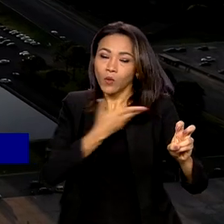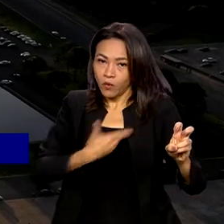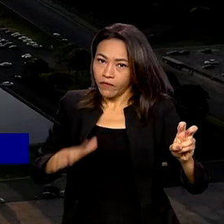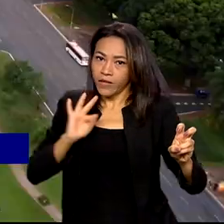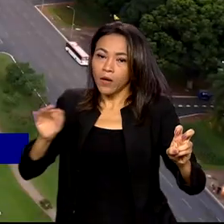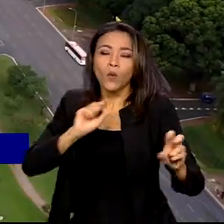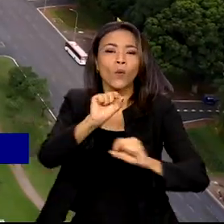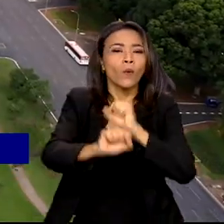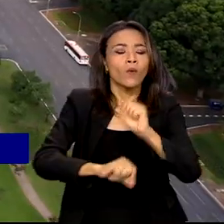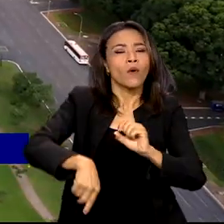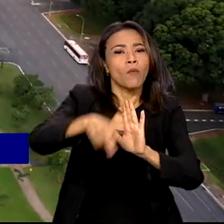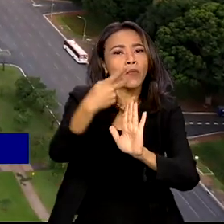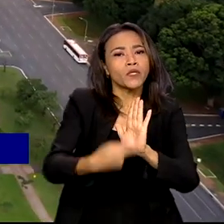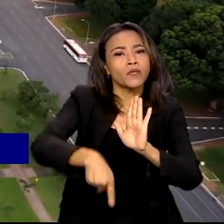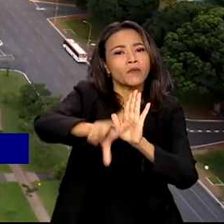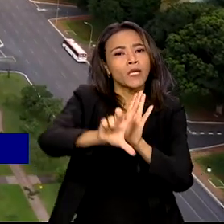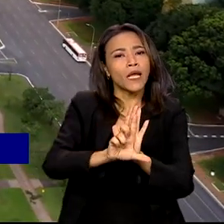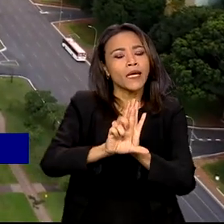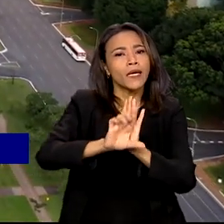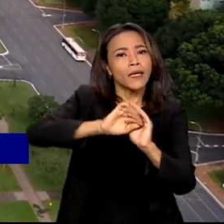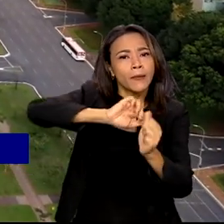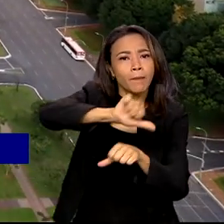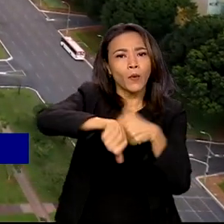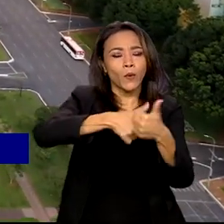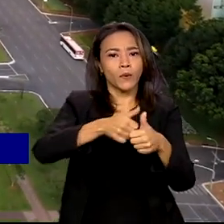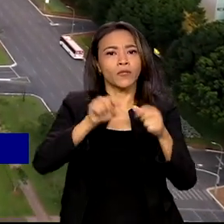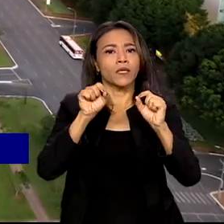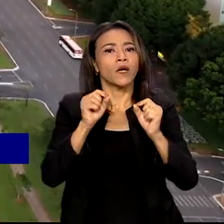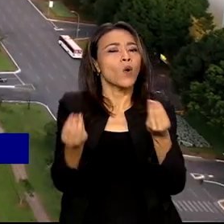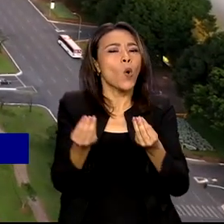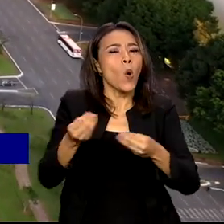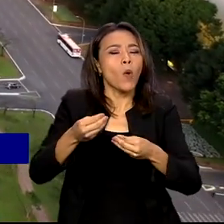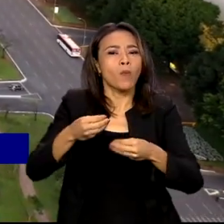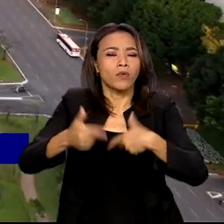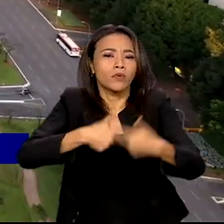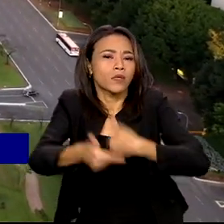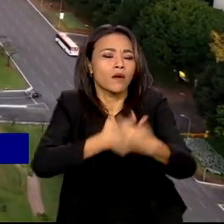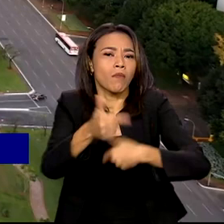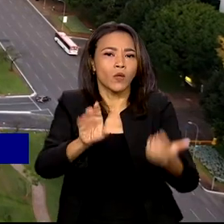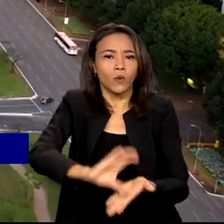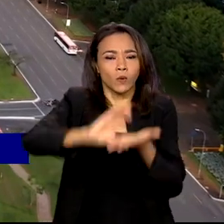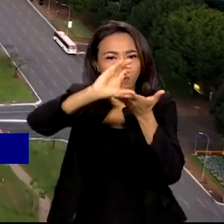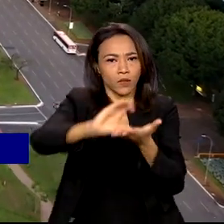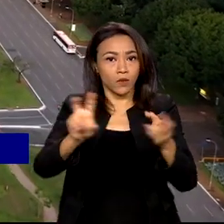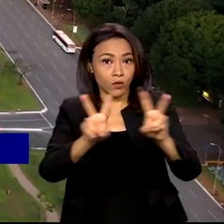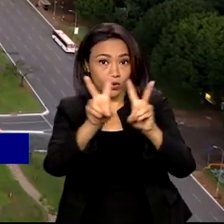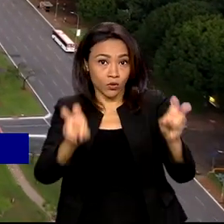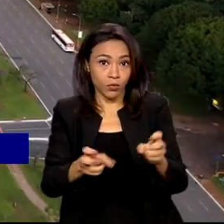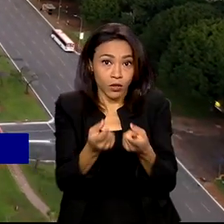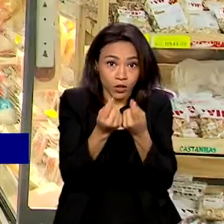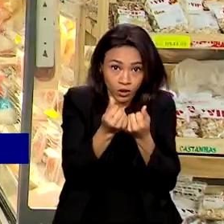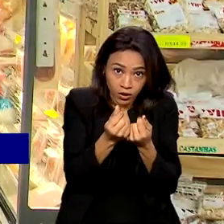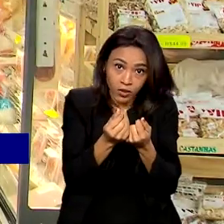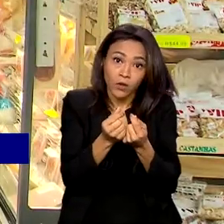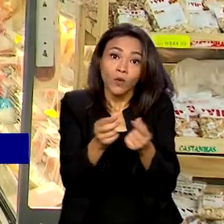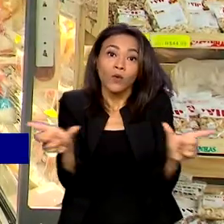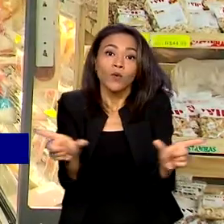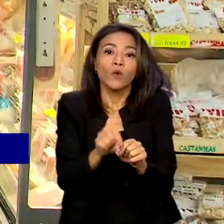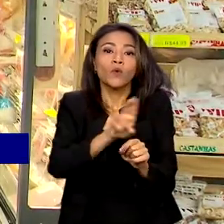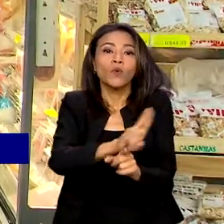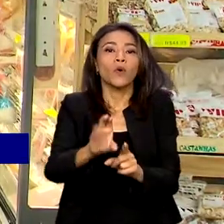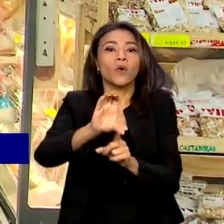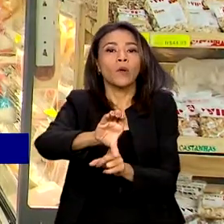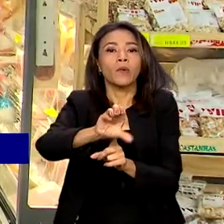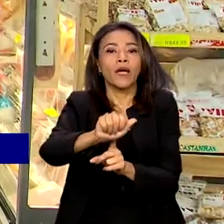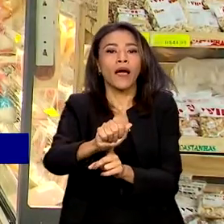projeto de lei que altera o funcionamento do Conselho Administrativo de Recursos Fiscais, o CARF, órgão que